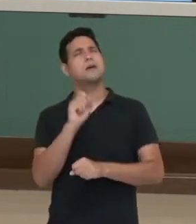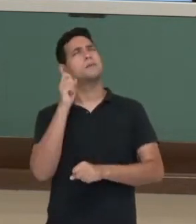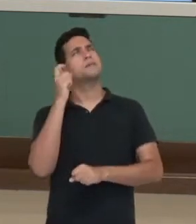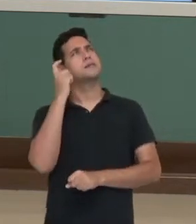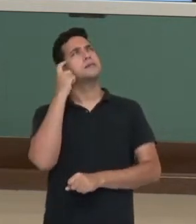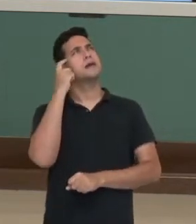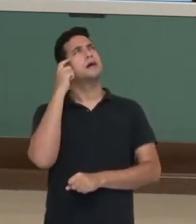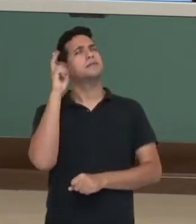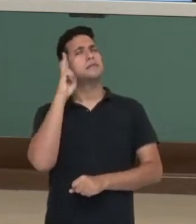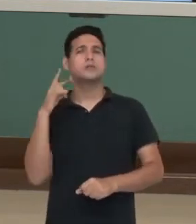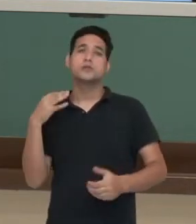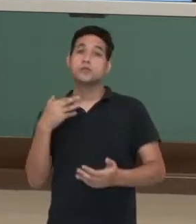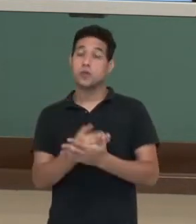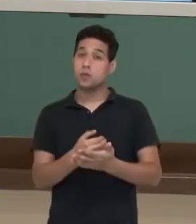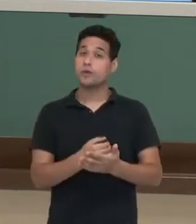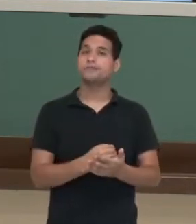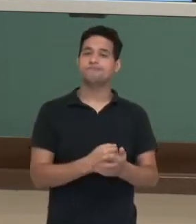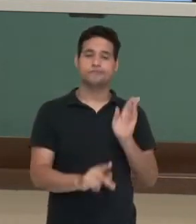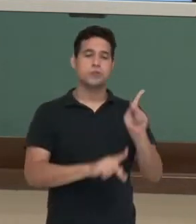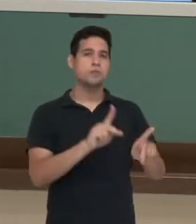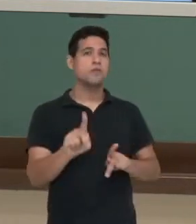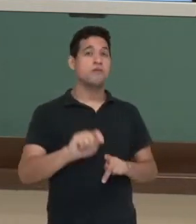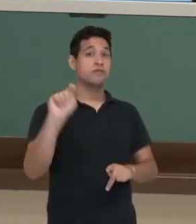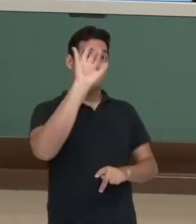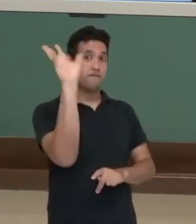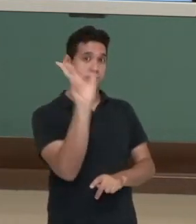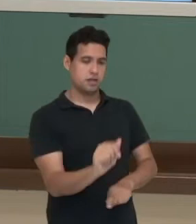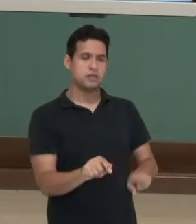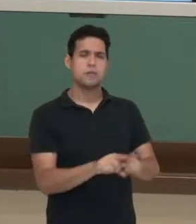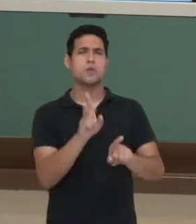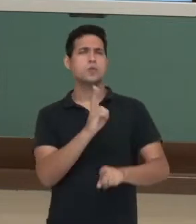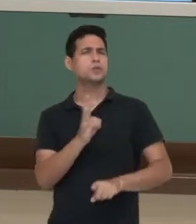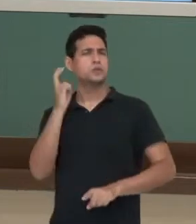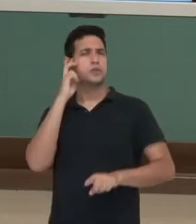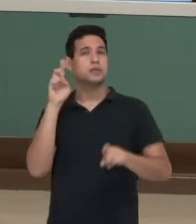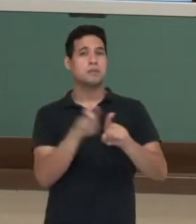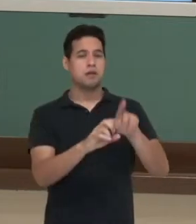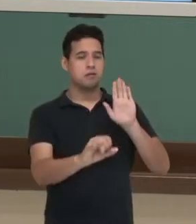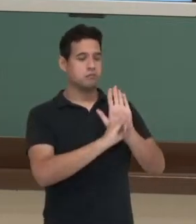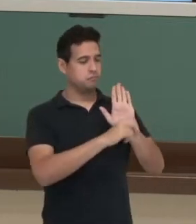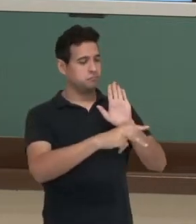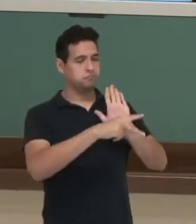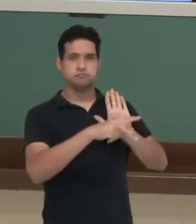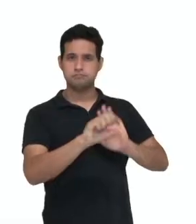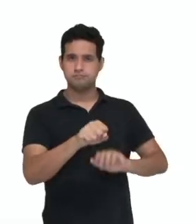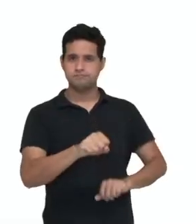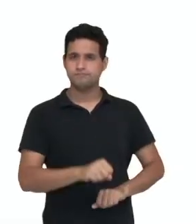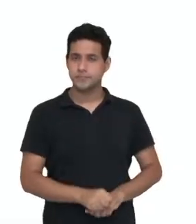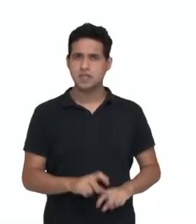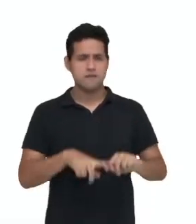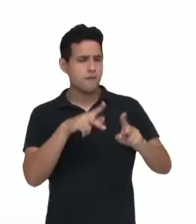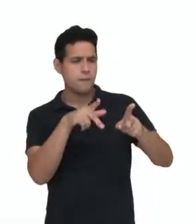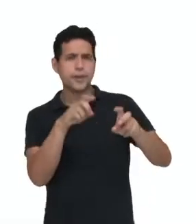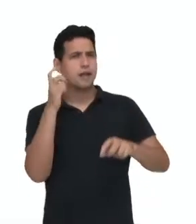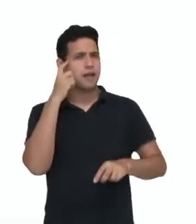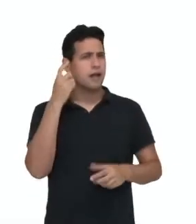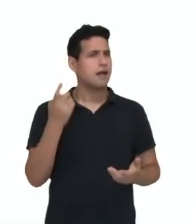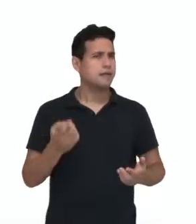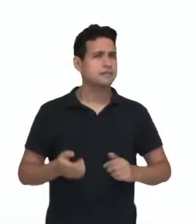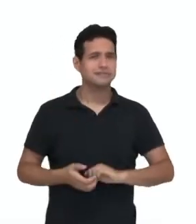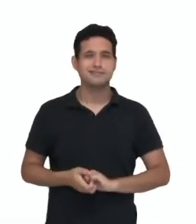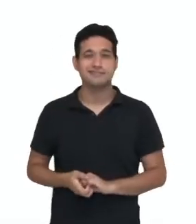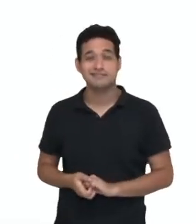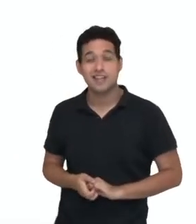povos africanos, sua cultura e sua identidade. Vamos lá? Vamos a